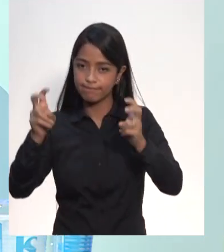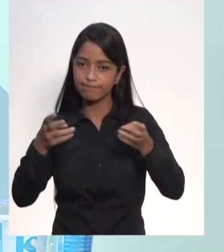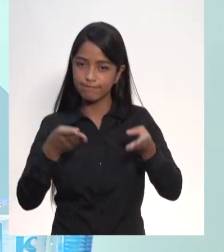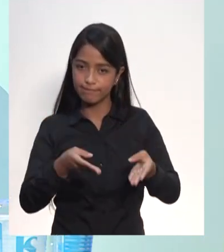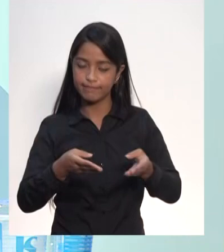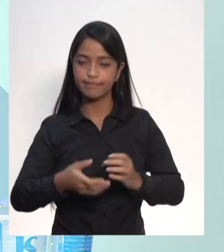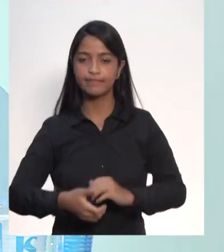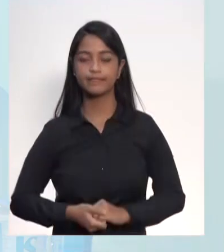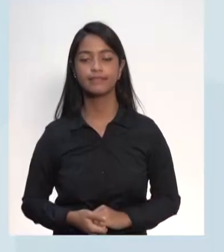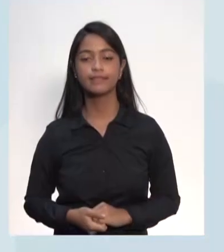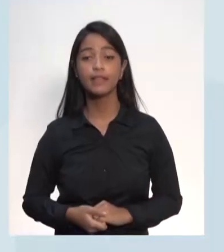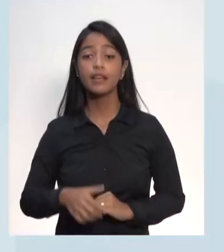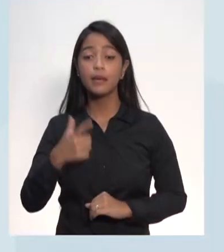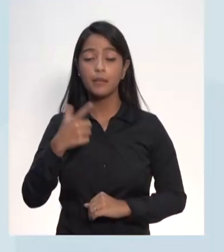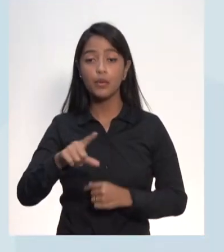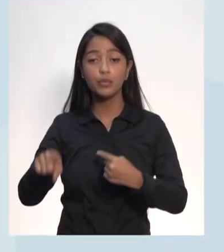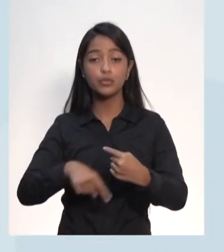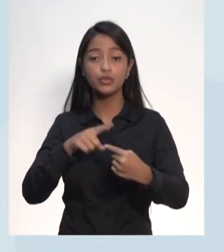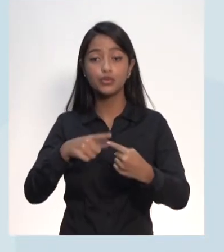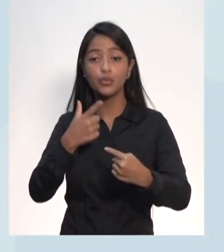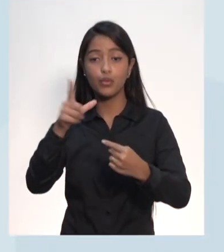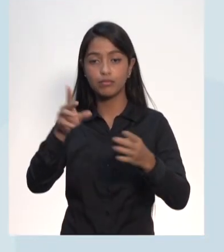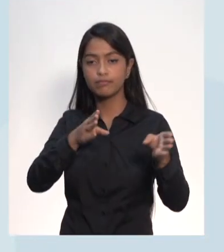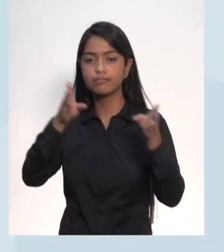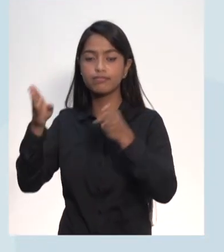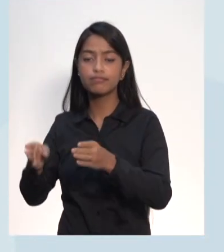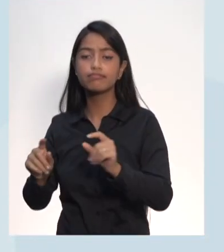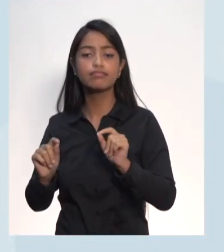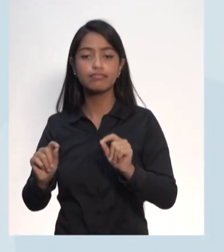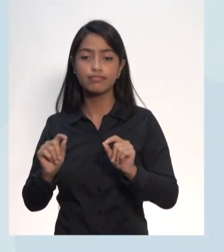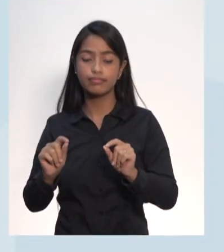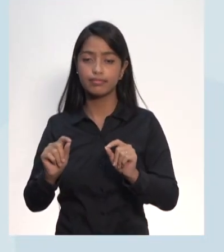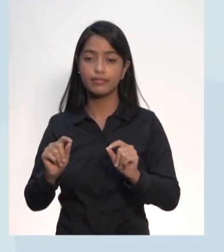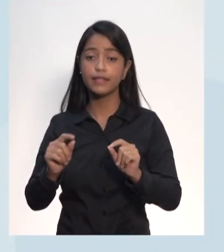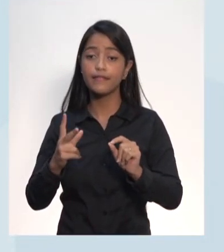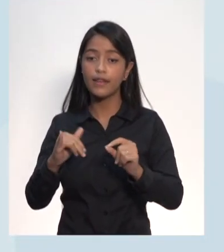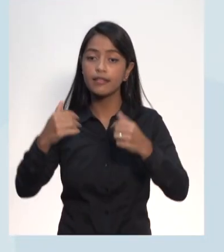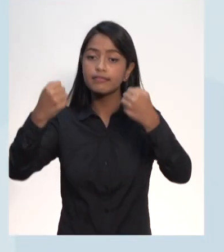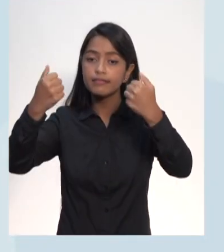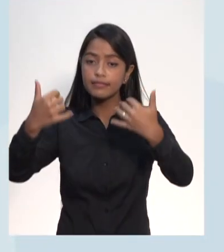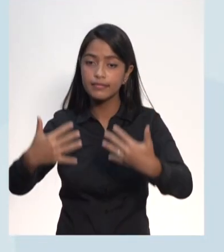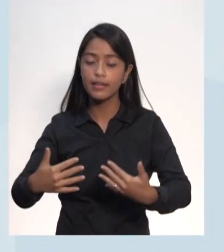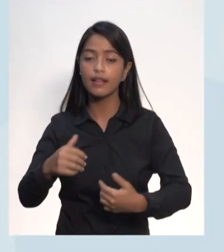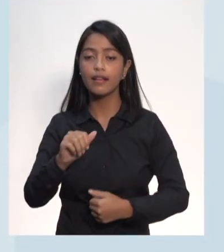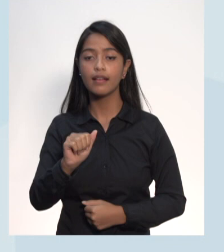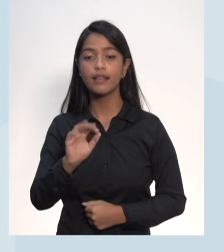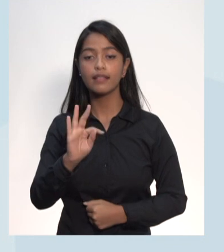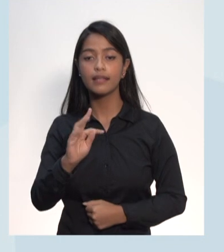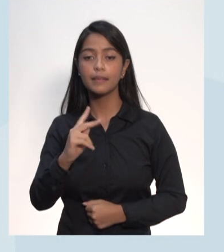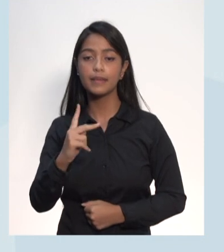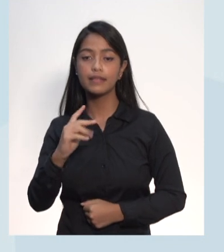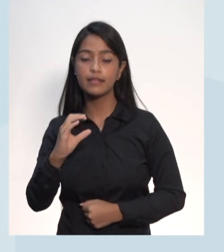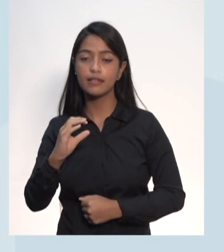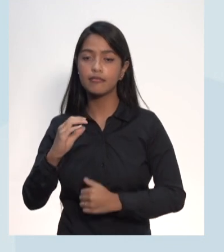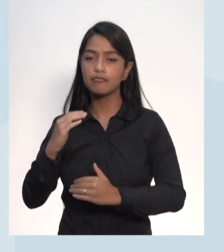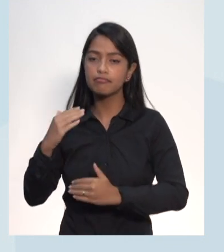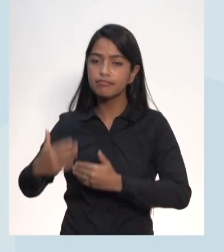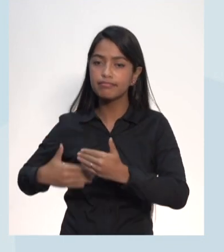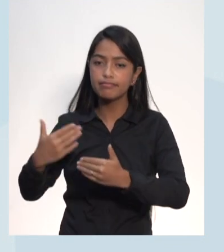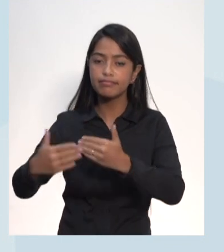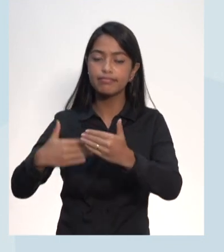um outro objetivo aí também, que é falar rapidamente como as ATPCs são